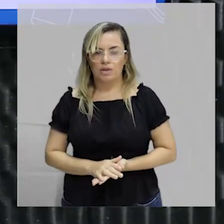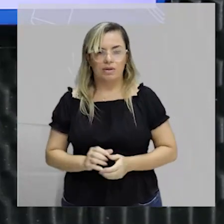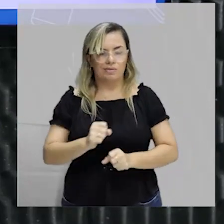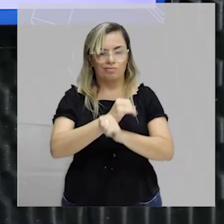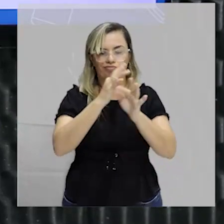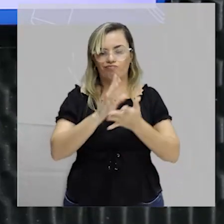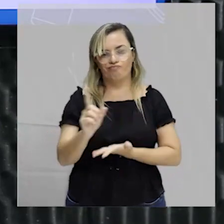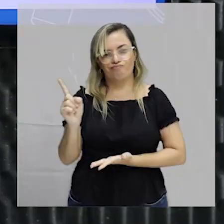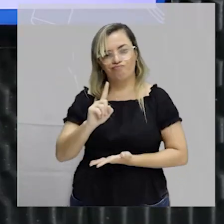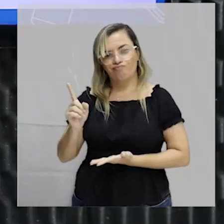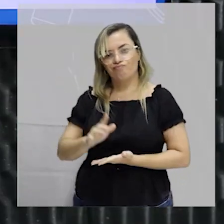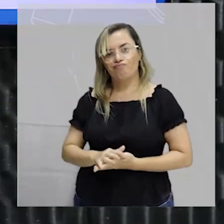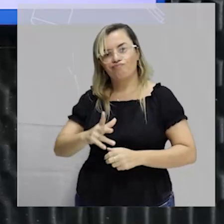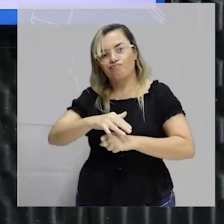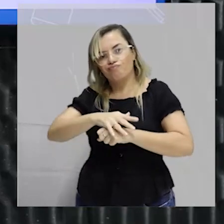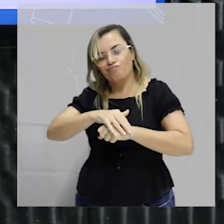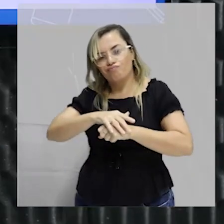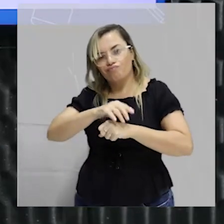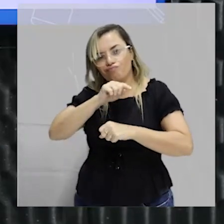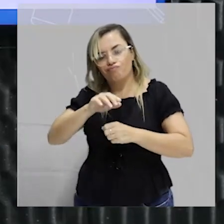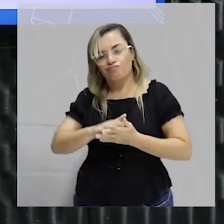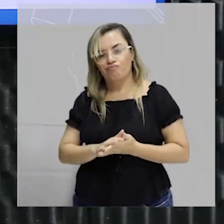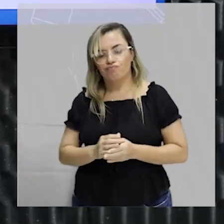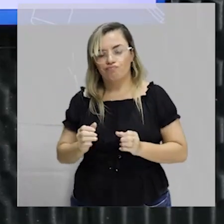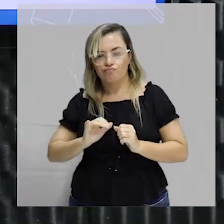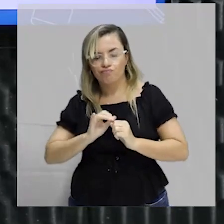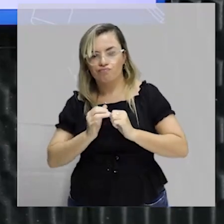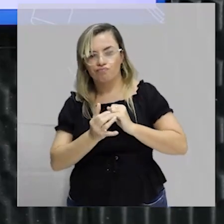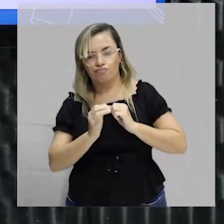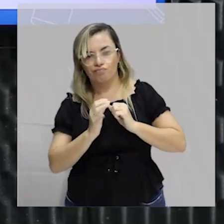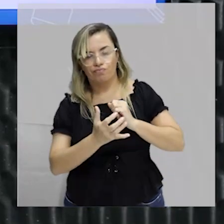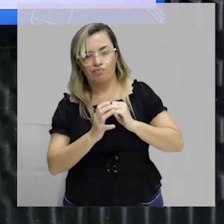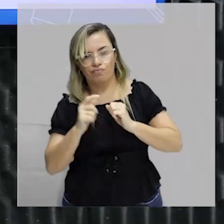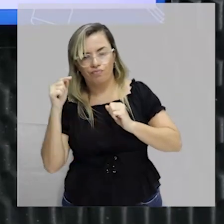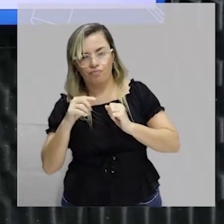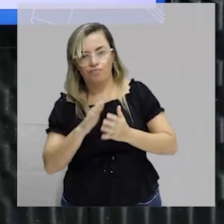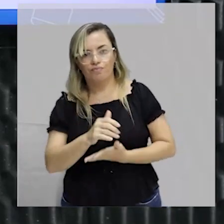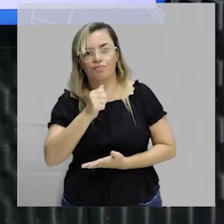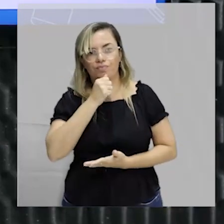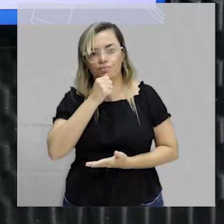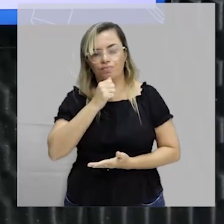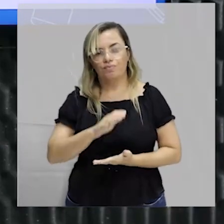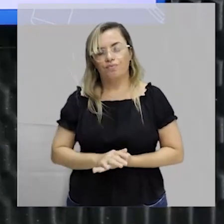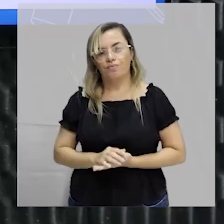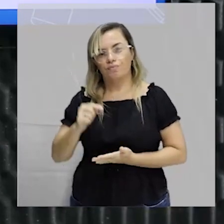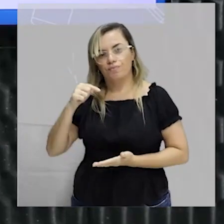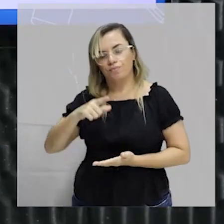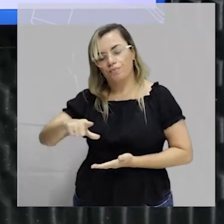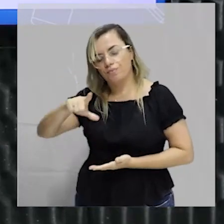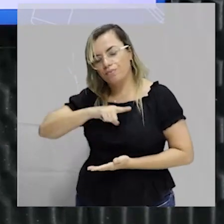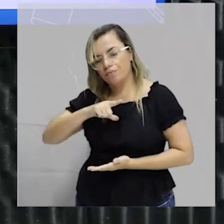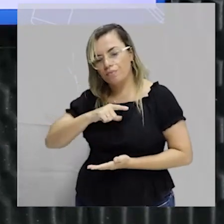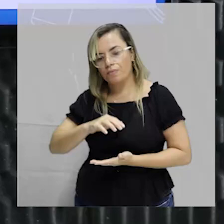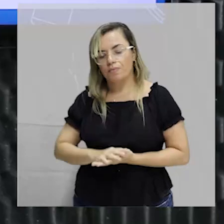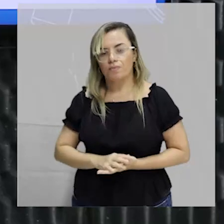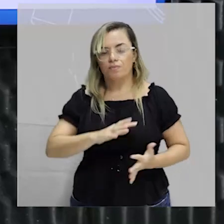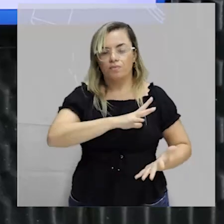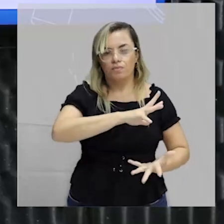aparecendo aí, né? Olha o novo coronavírus, que a gente está ainda numa pandemia, né?